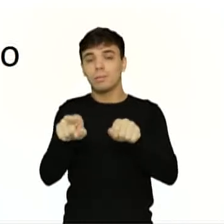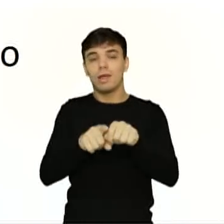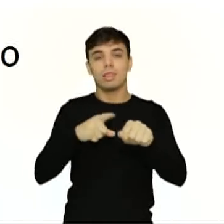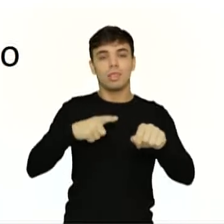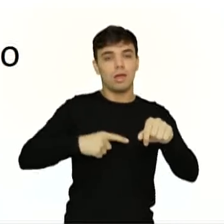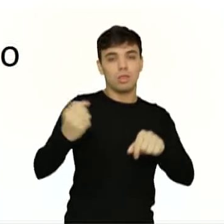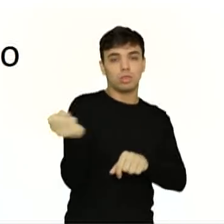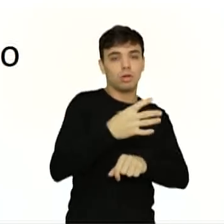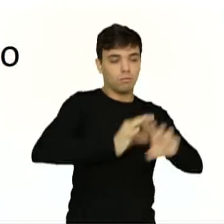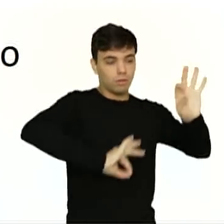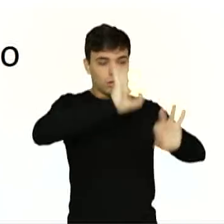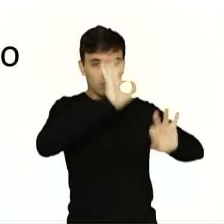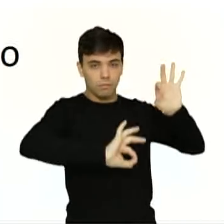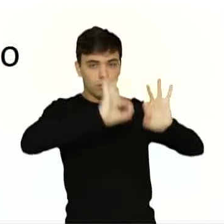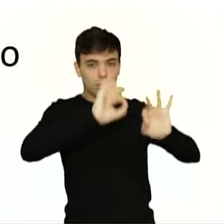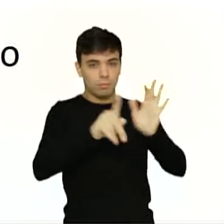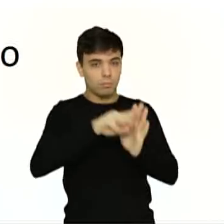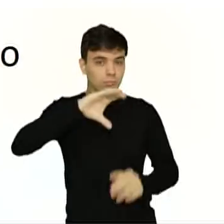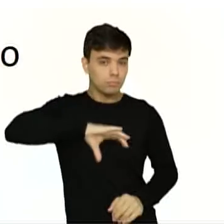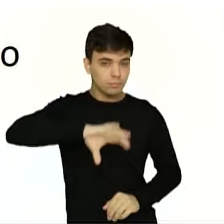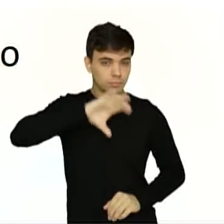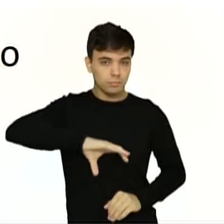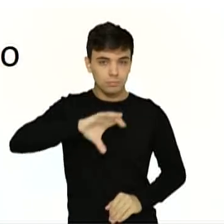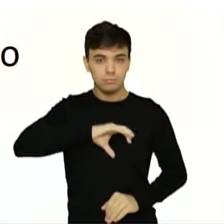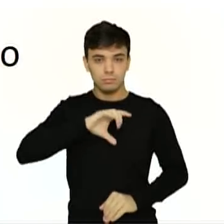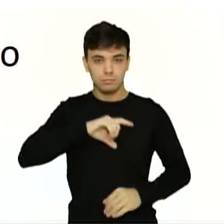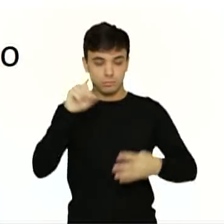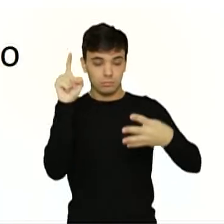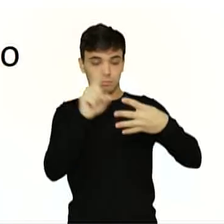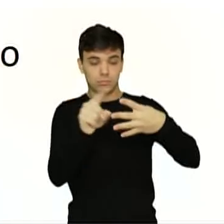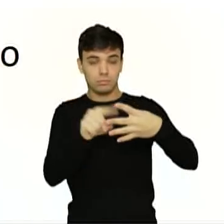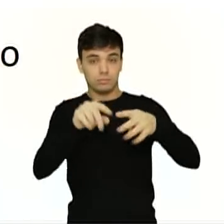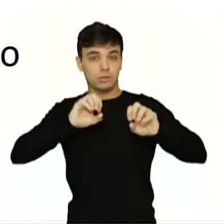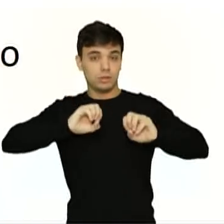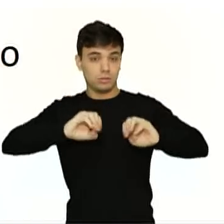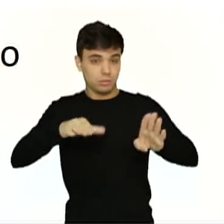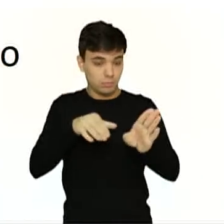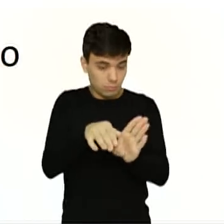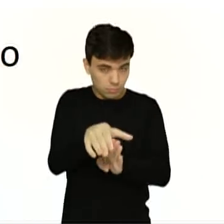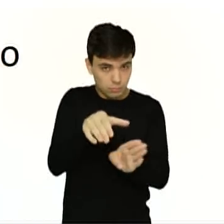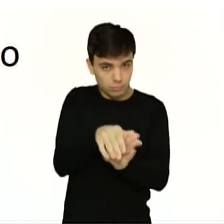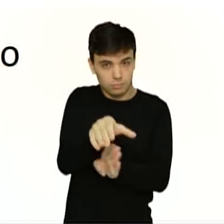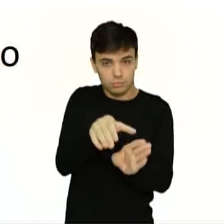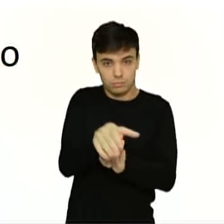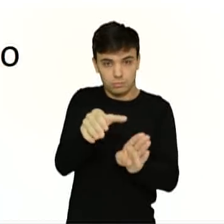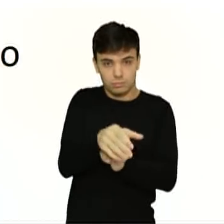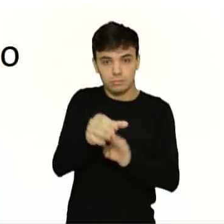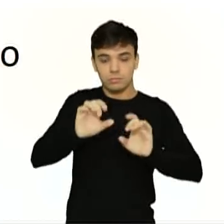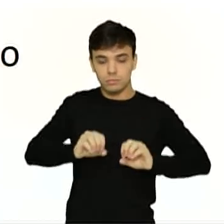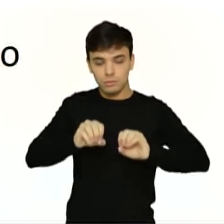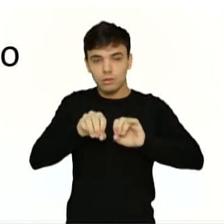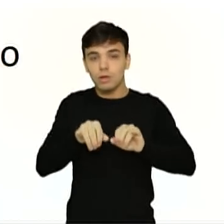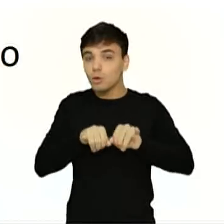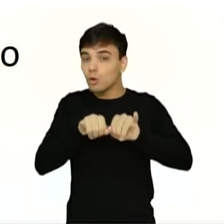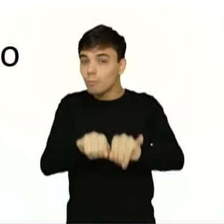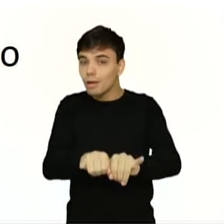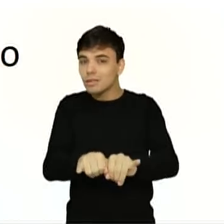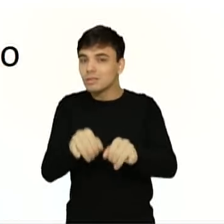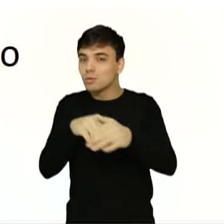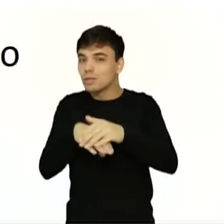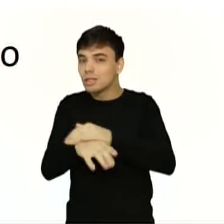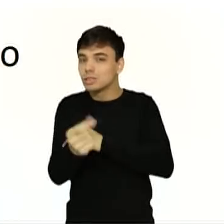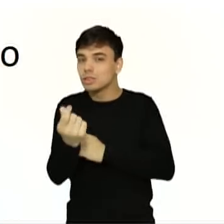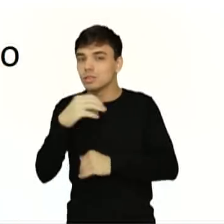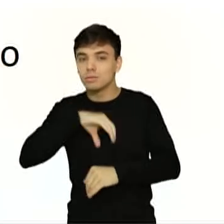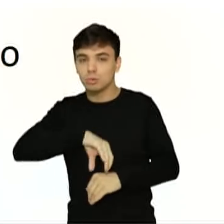aí para Portugal. Entre elas, ele vai incentivar o comércio para acumular e guardar mais dinheiro em Portugal. Outra, ele